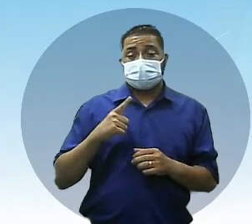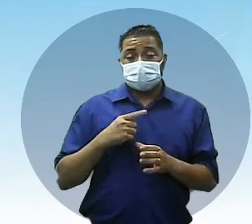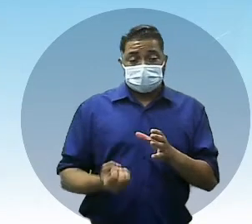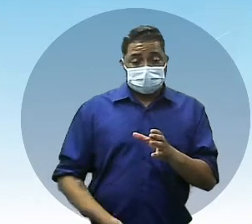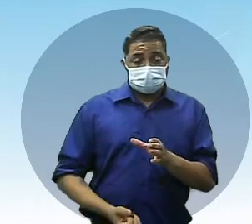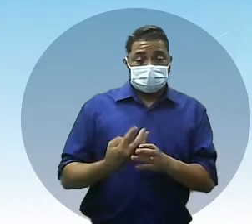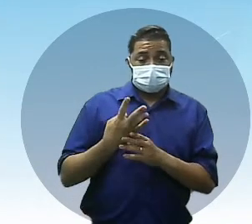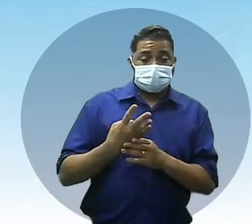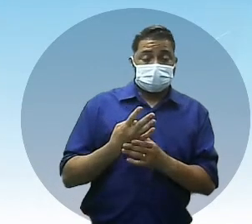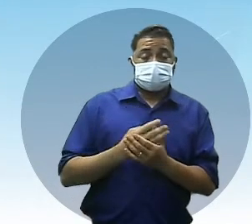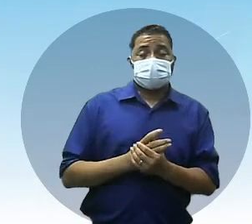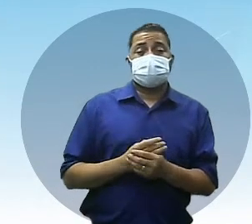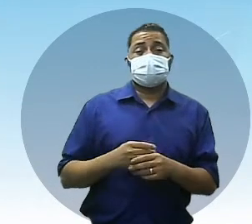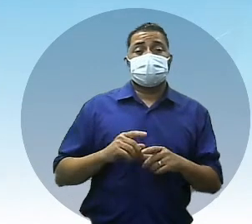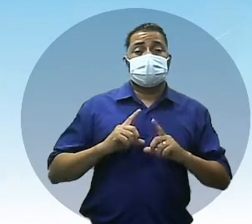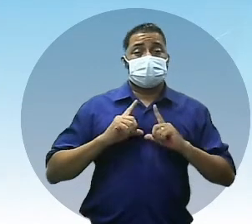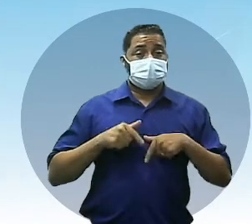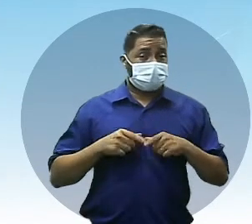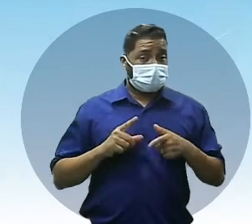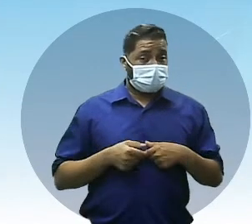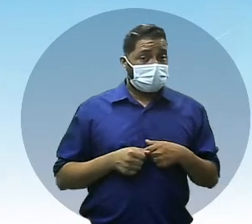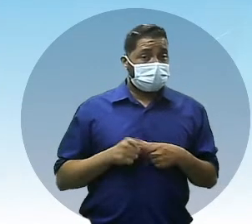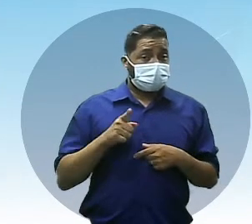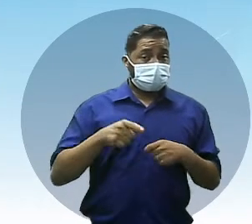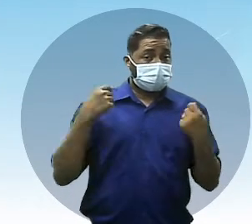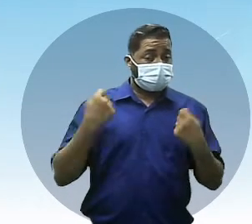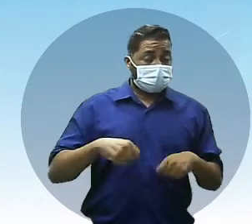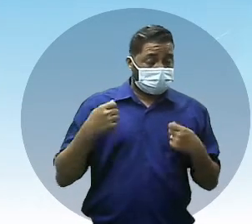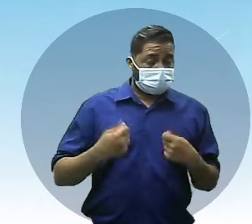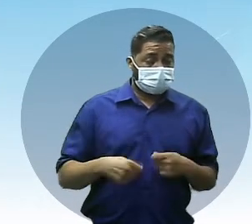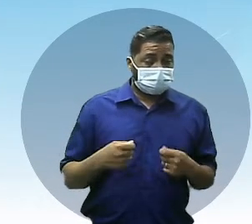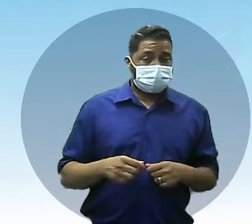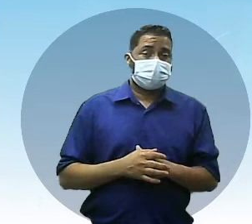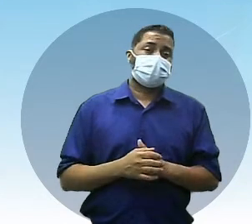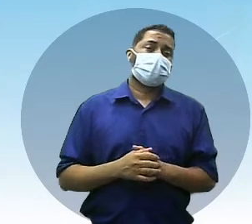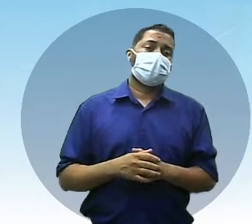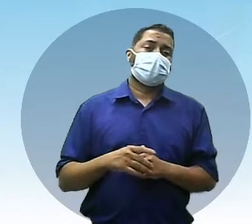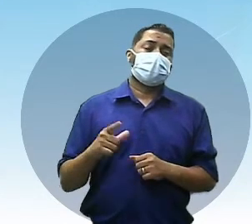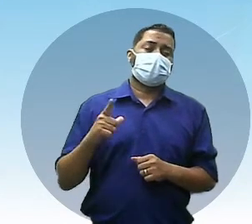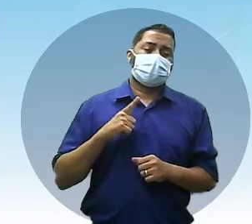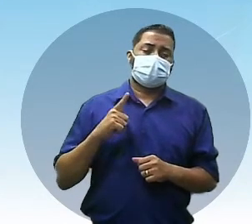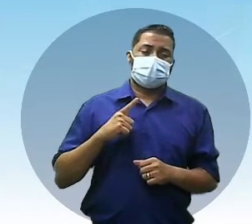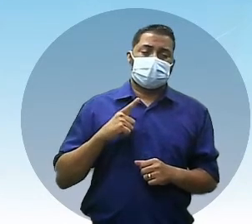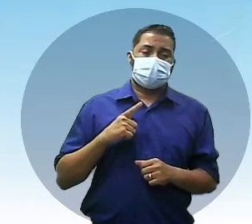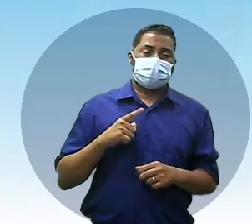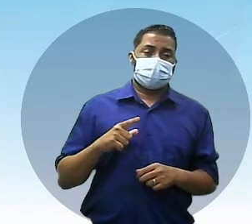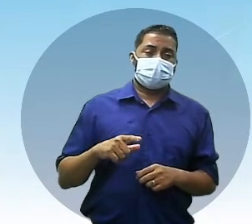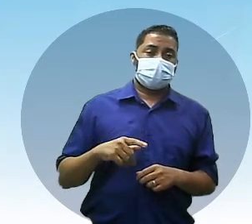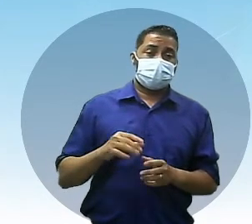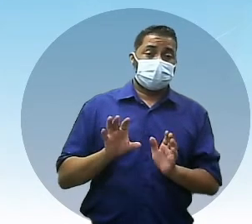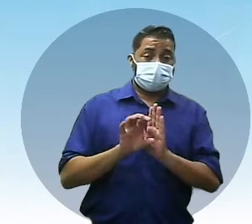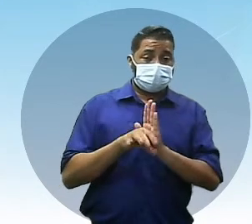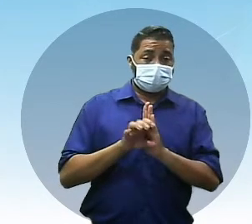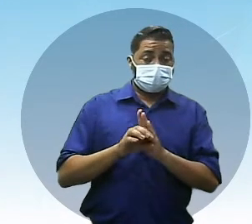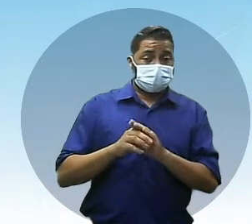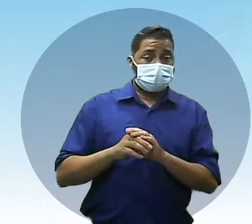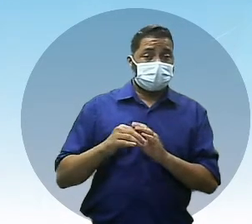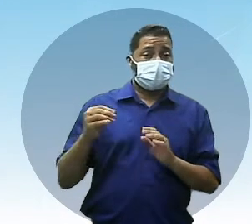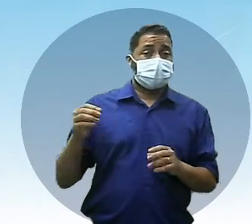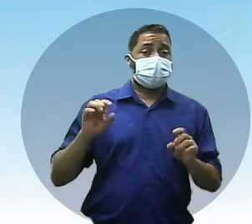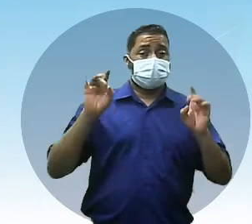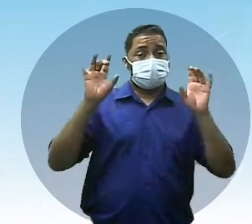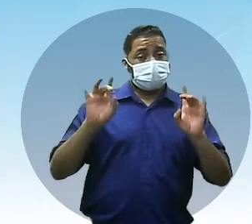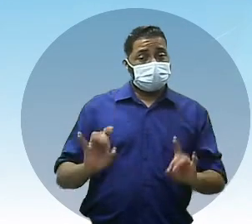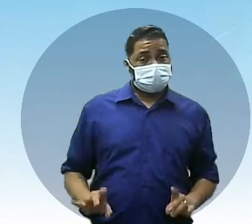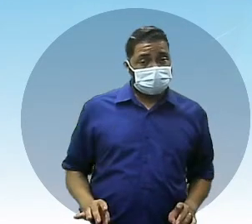criação do Estado de Israel, é preciso que você domine um conceito em especial, tá bem? Que é o conceito